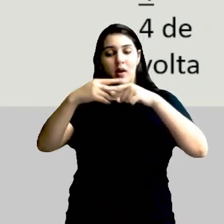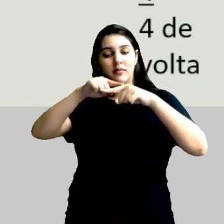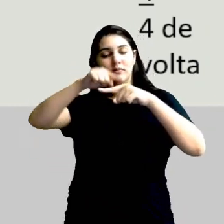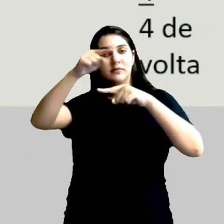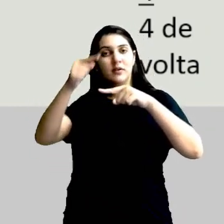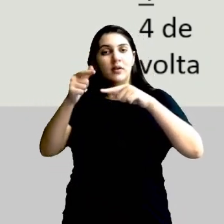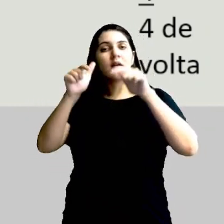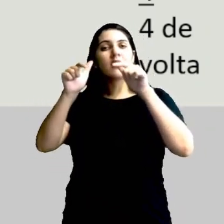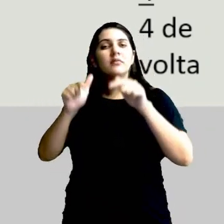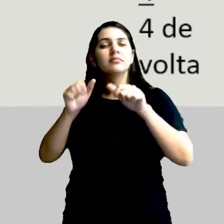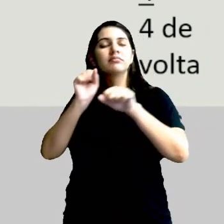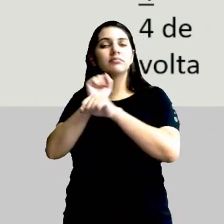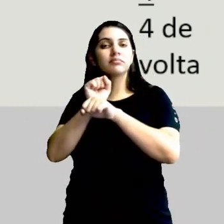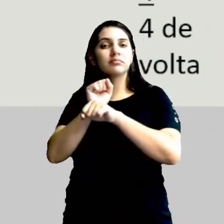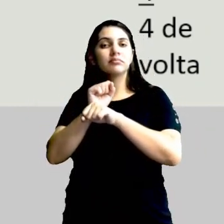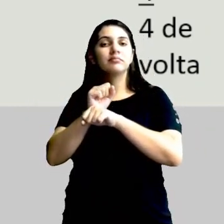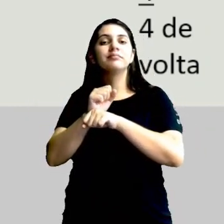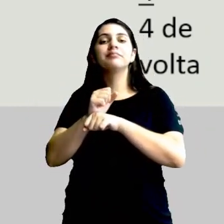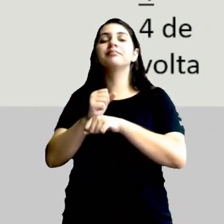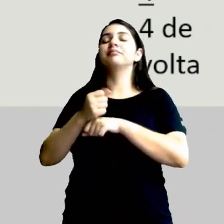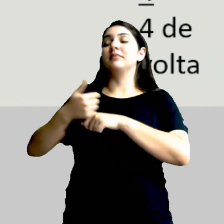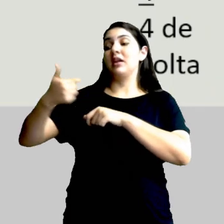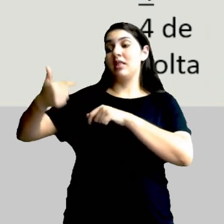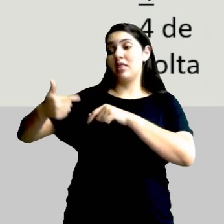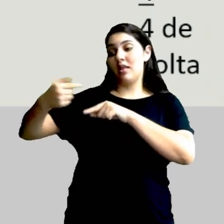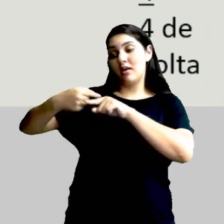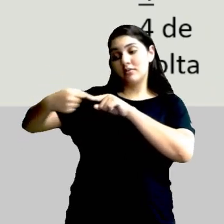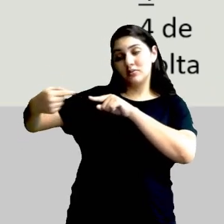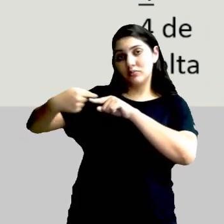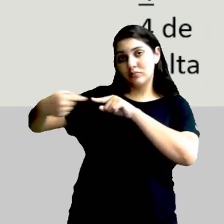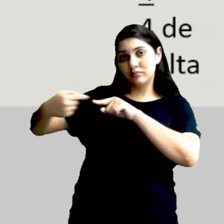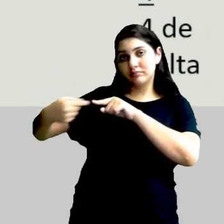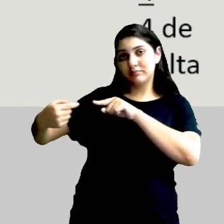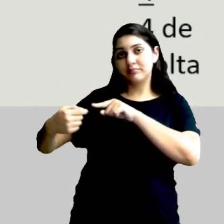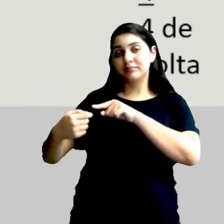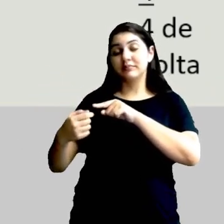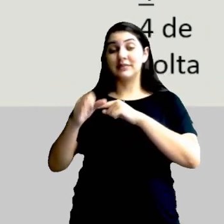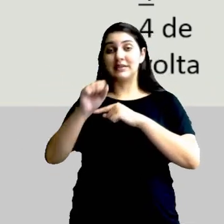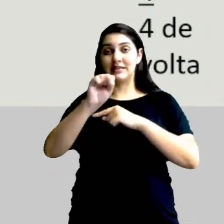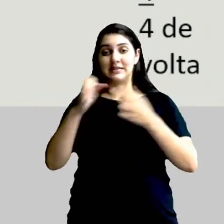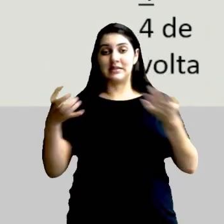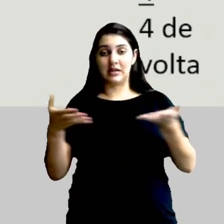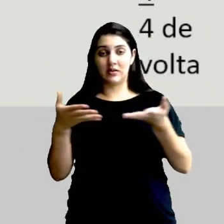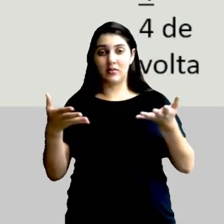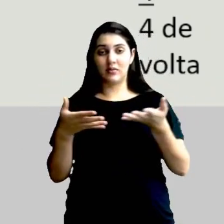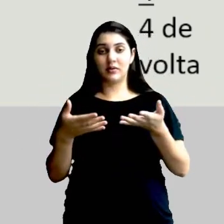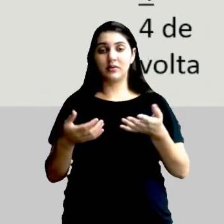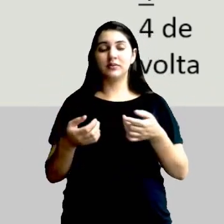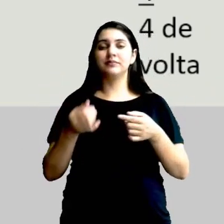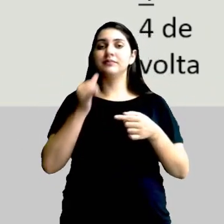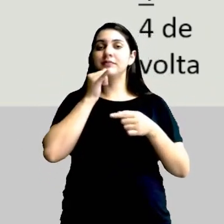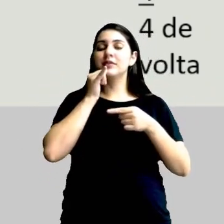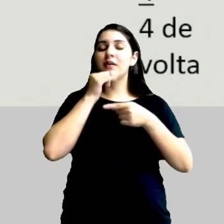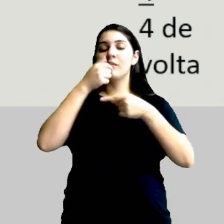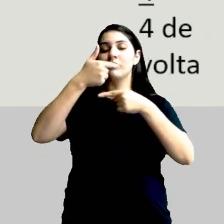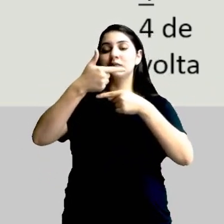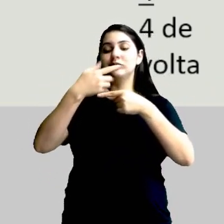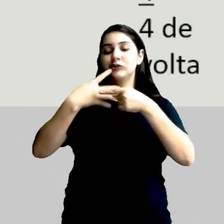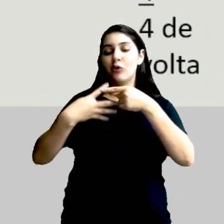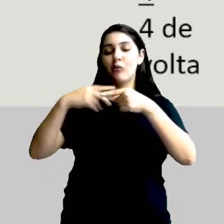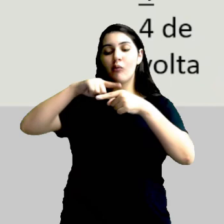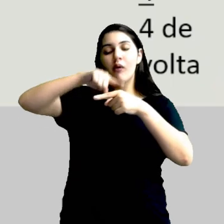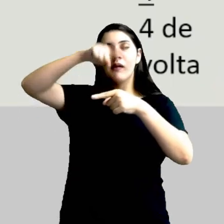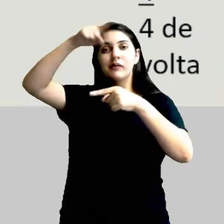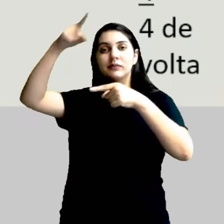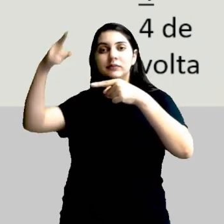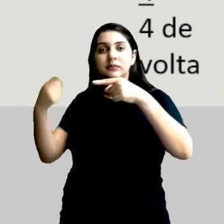parar? Isso mesmo, na segunda seta. Se ela desse agora 2/4 de volta, onde é